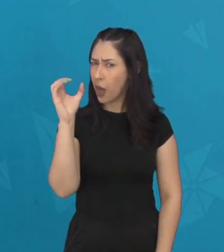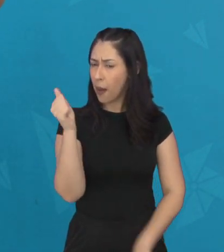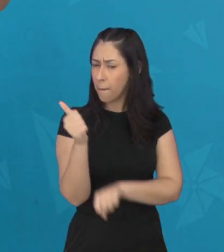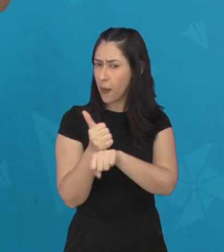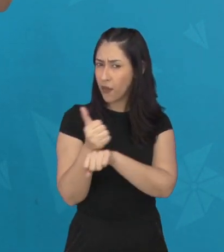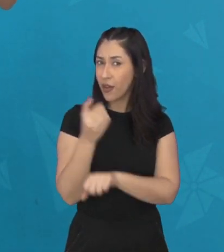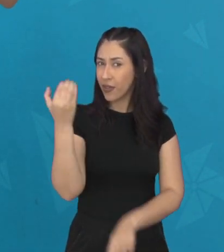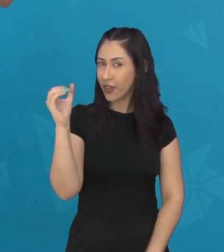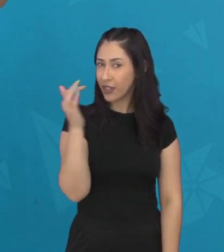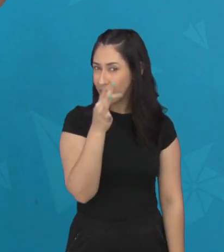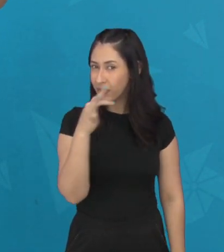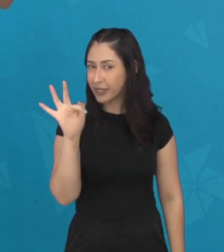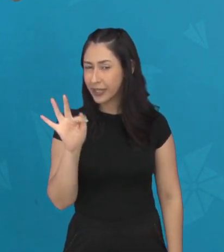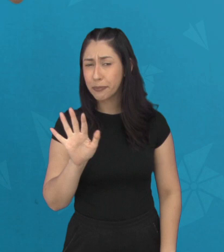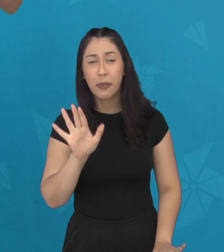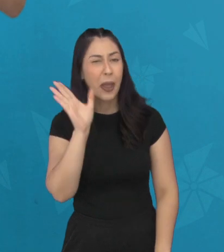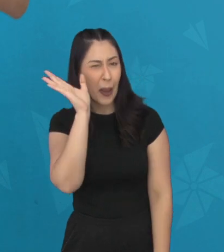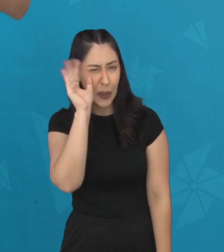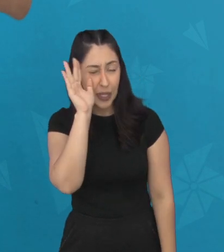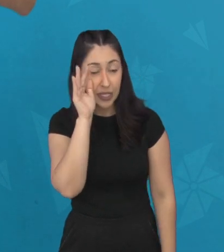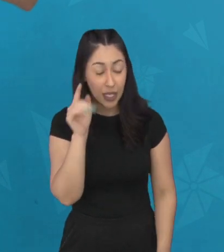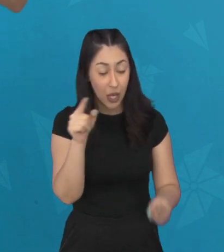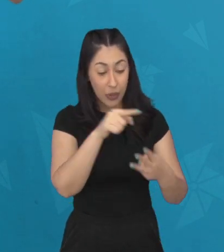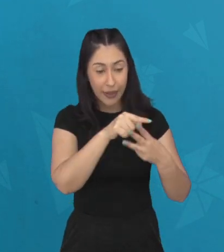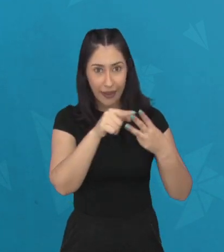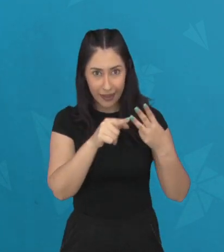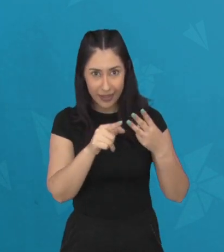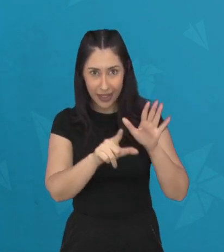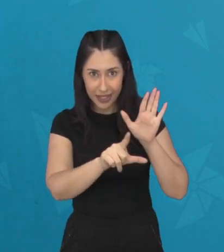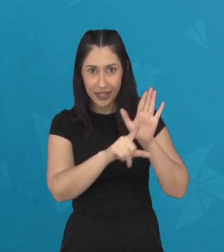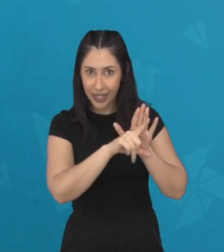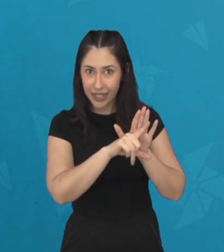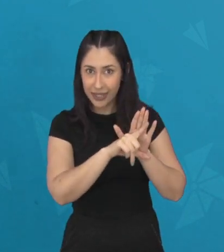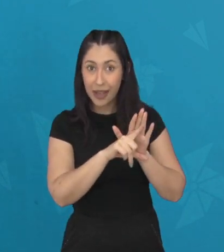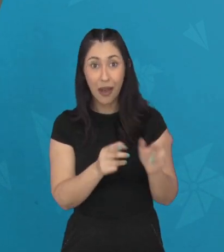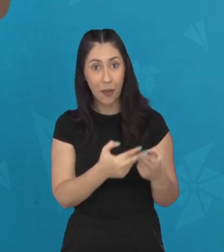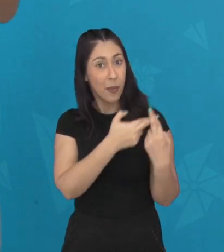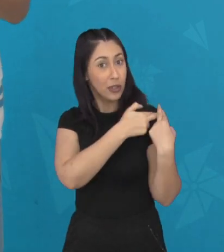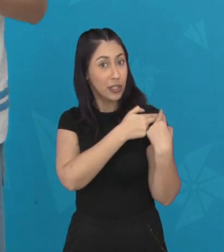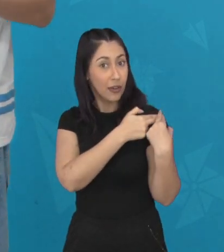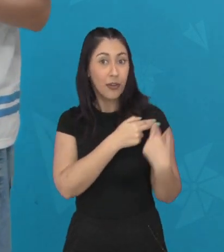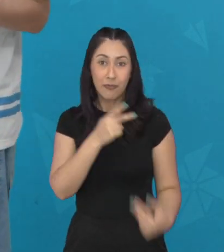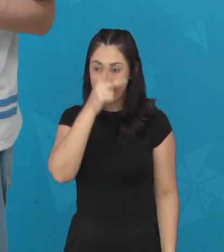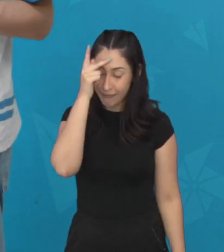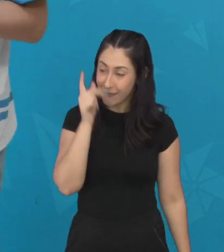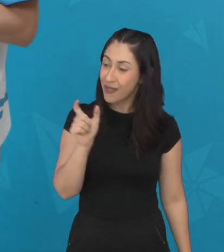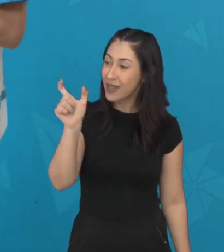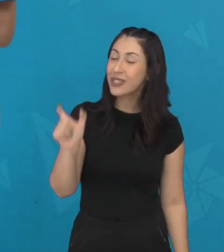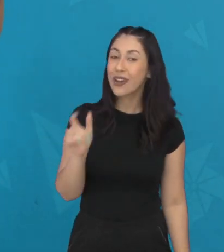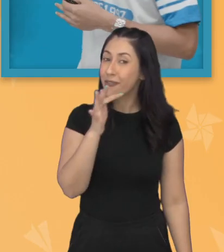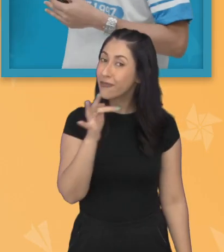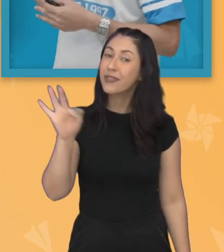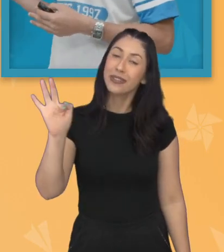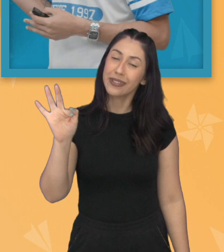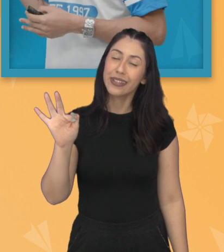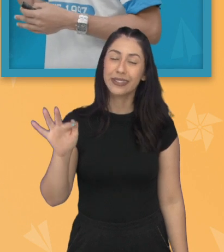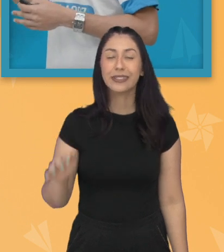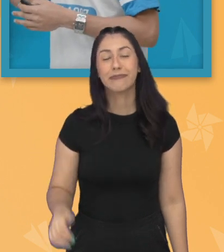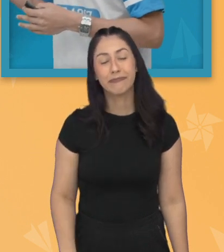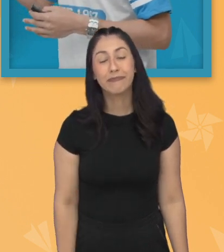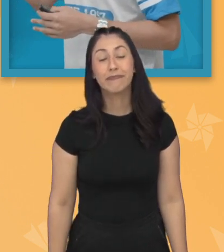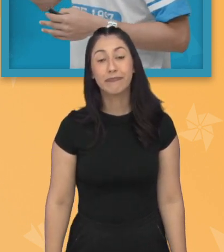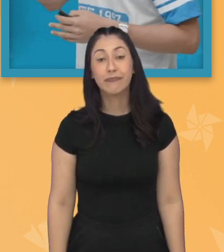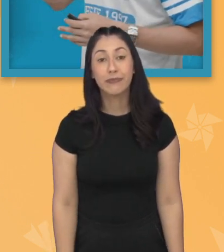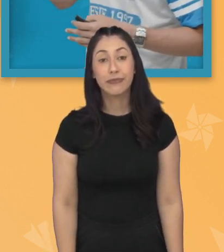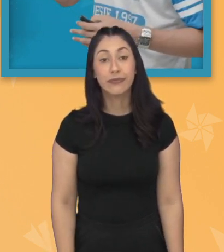curiosidade, a gente vai ver aqui que os 3 cientistas responsáveis pelas leis ponderais, os 3 são franceses, coincidentemente ou não, né?